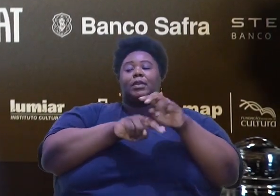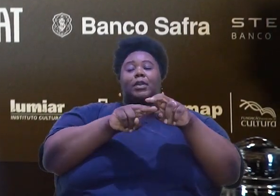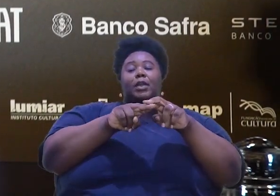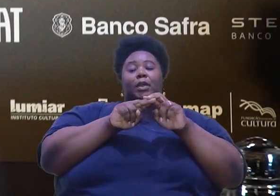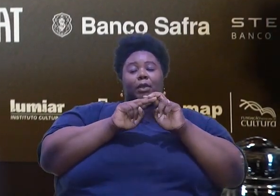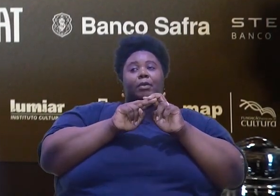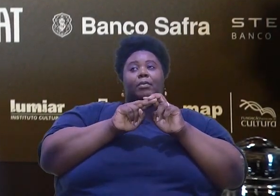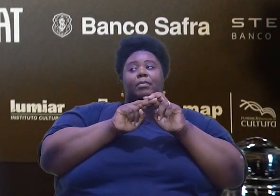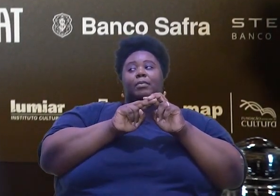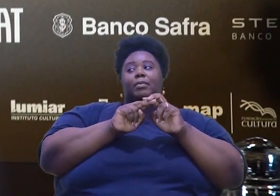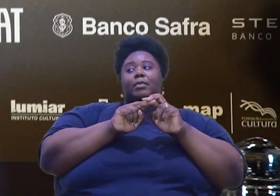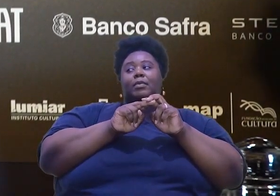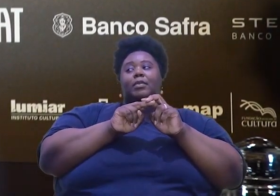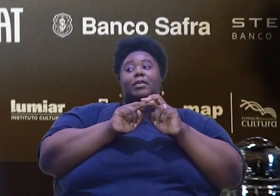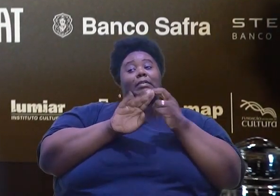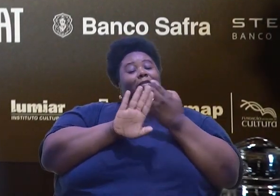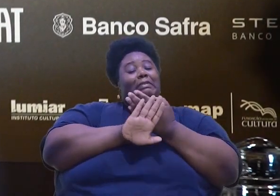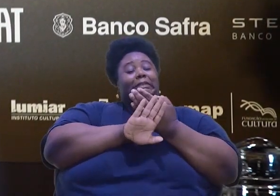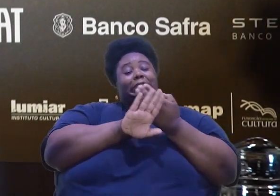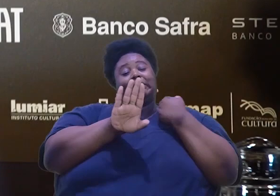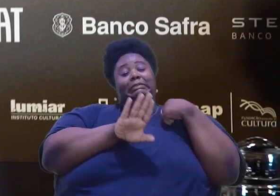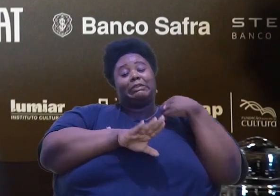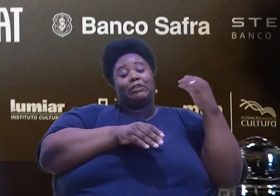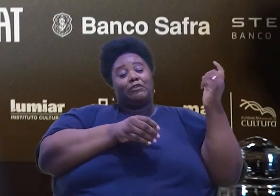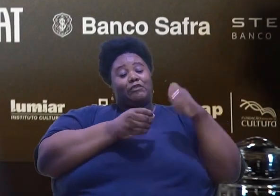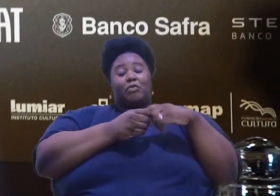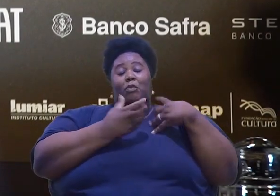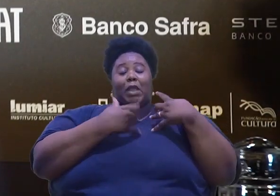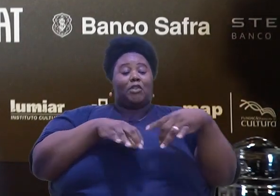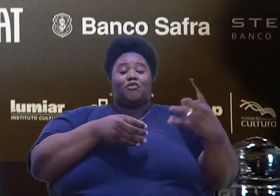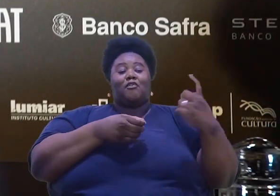fico distanciando a minha volta de Belo Horizonte.